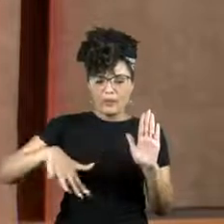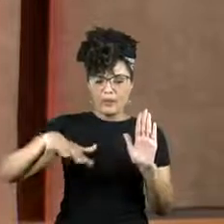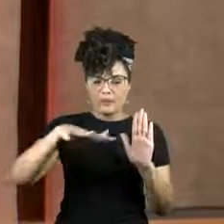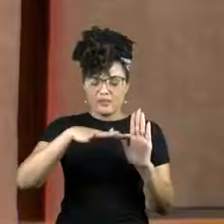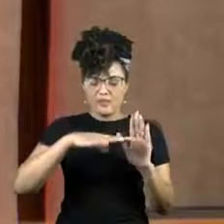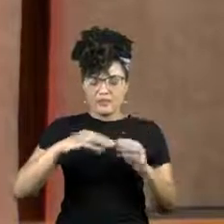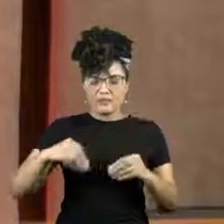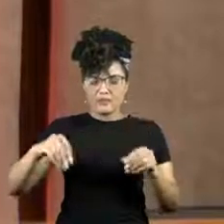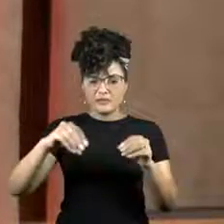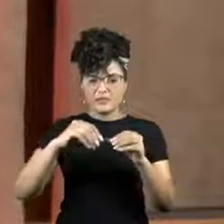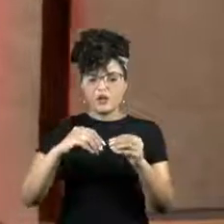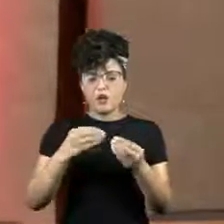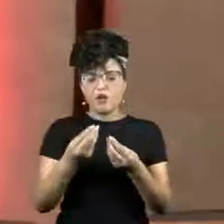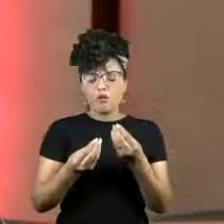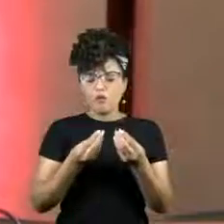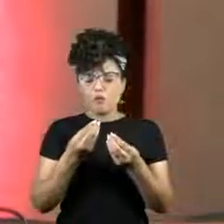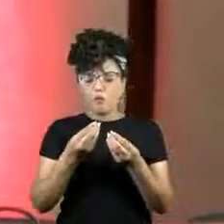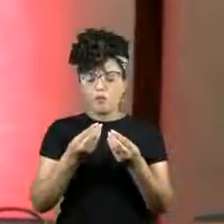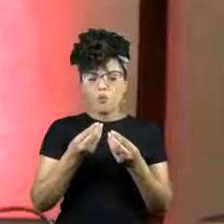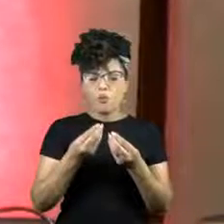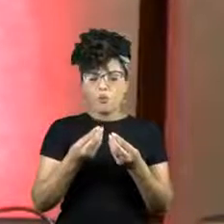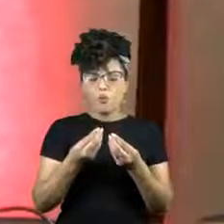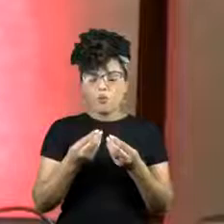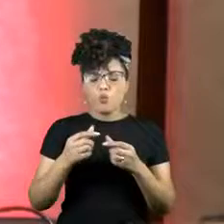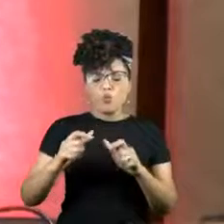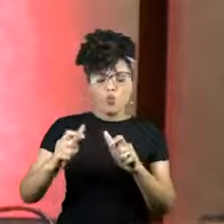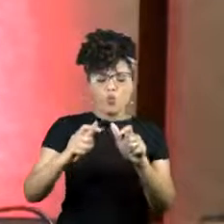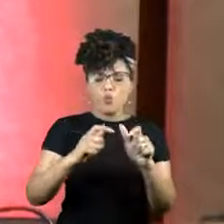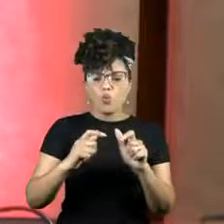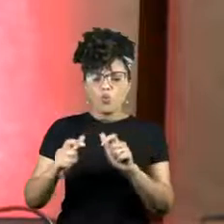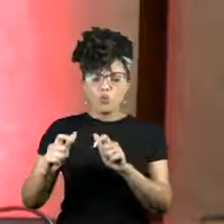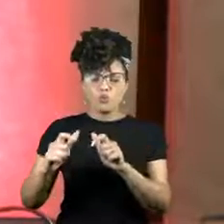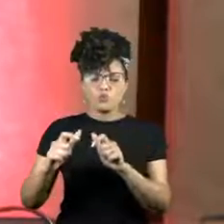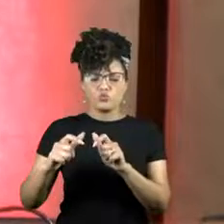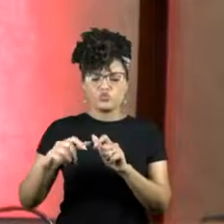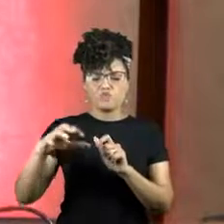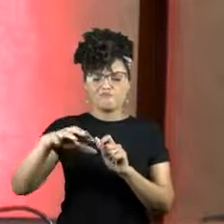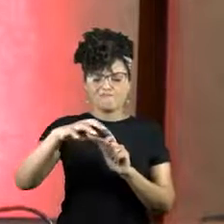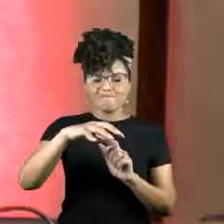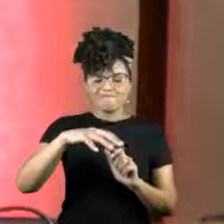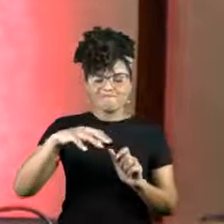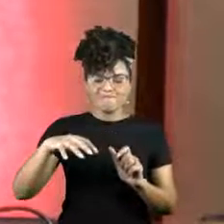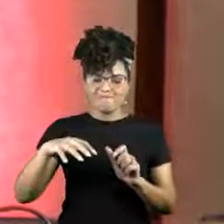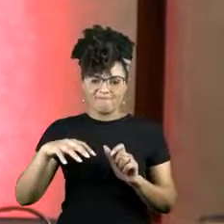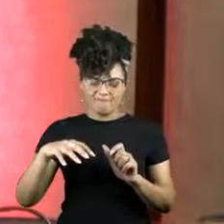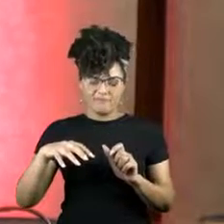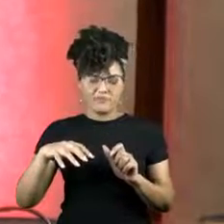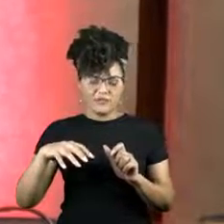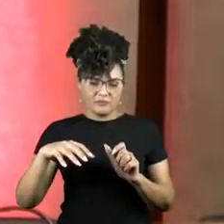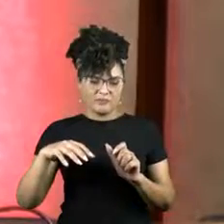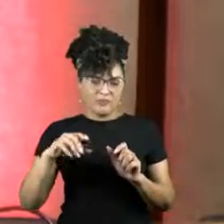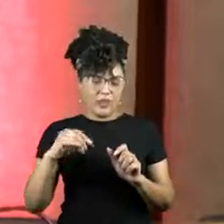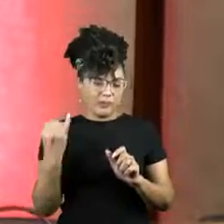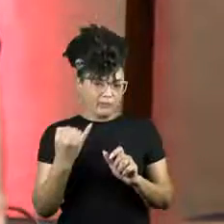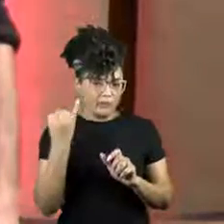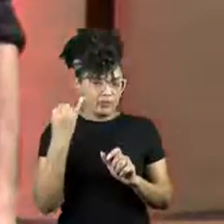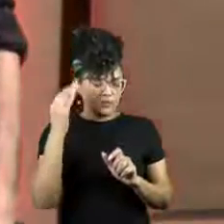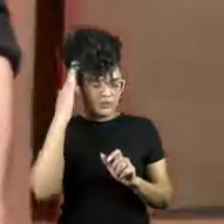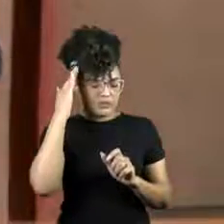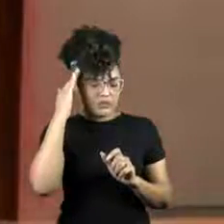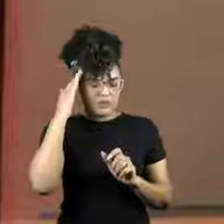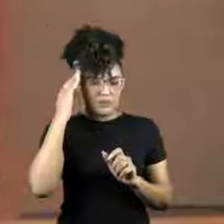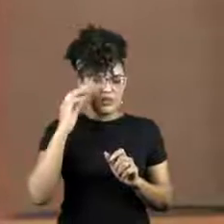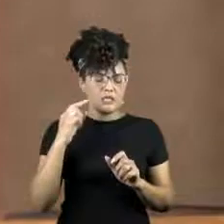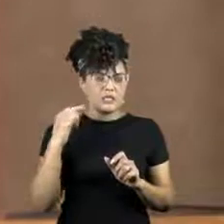né? Estimar onde esse nível d'água estará dentro do maciço, uma vez que dentro da fatia esse é um valor importante. Né? Se a gente lembrar lá do